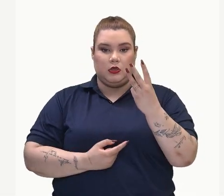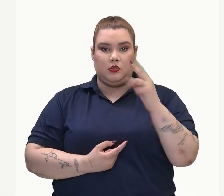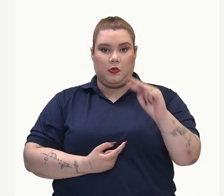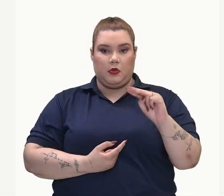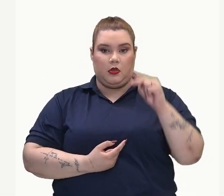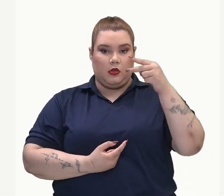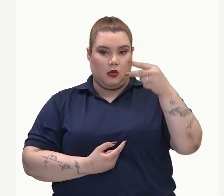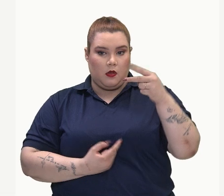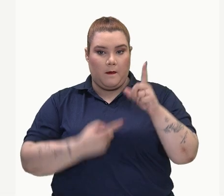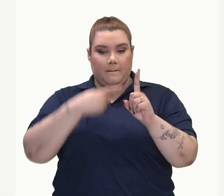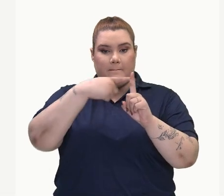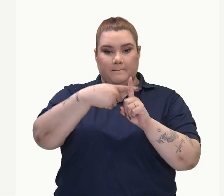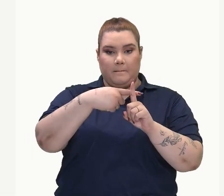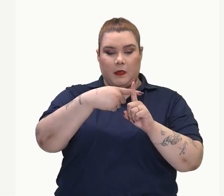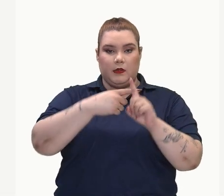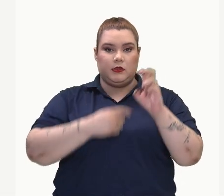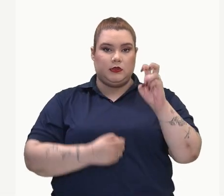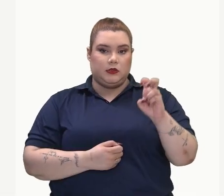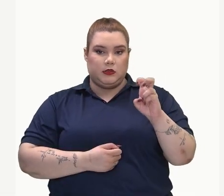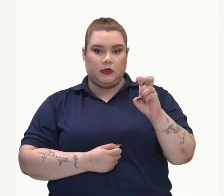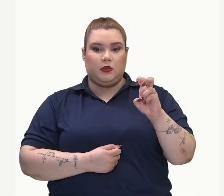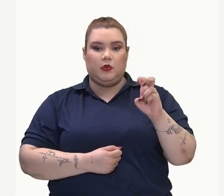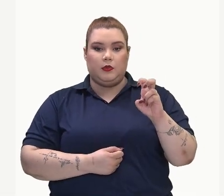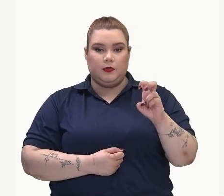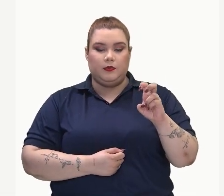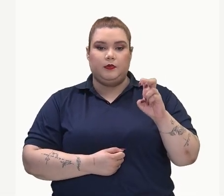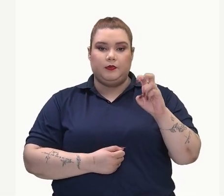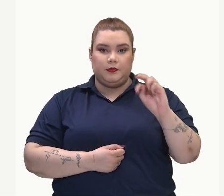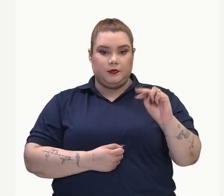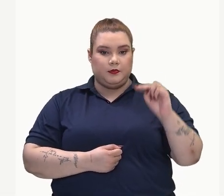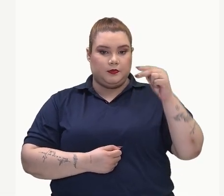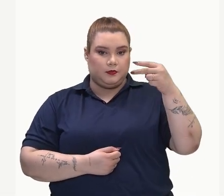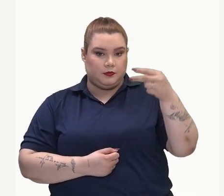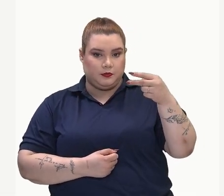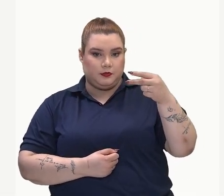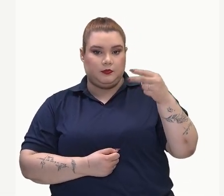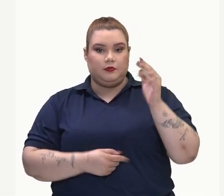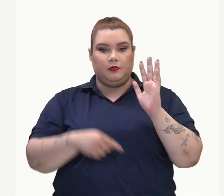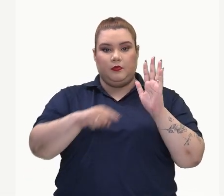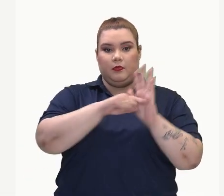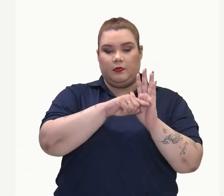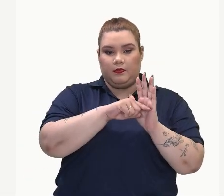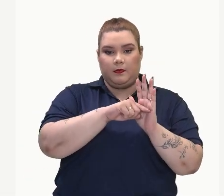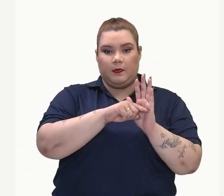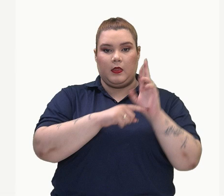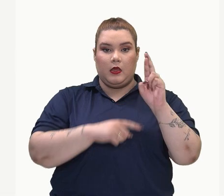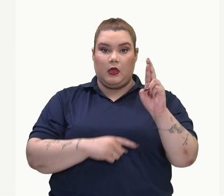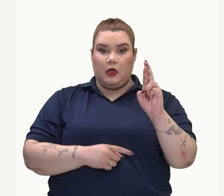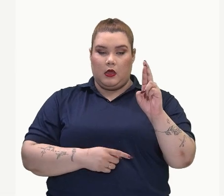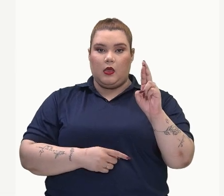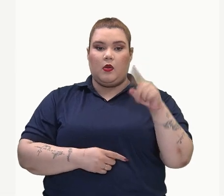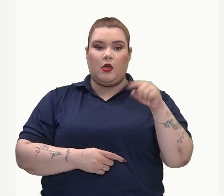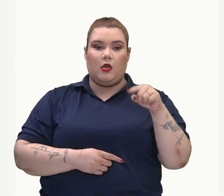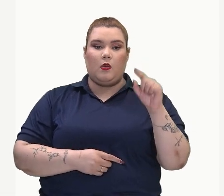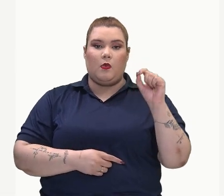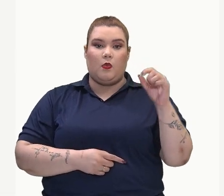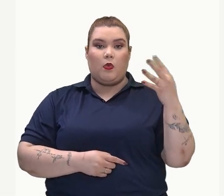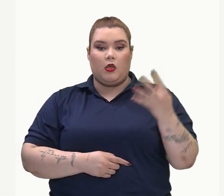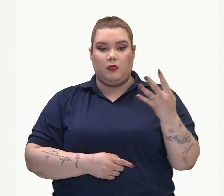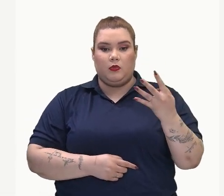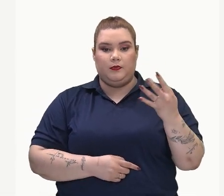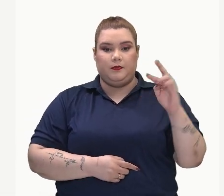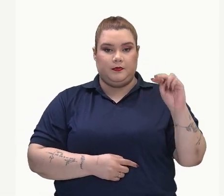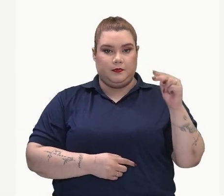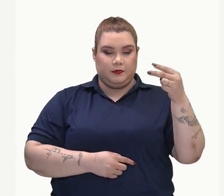aqui. Mais B ao quadrado, quem é B? B é 5. Menos R ao quadrado. O raio vale quanto?